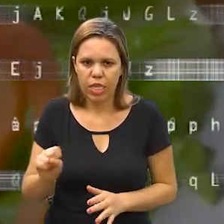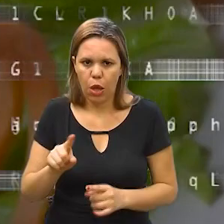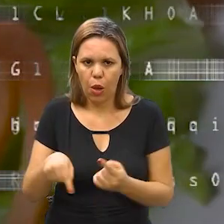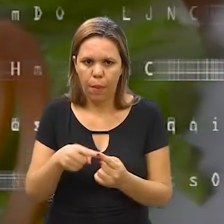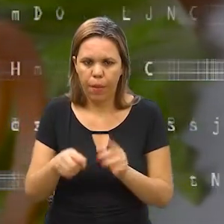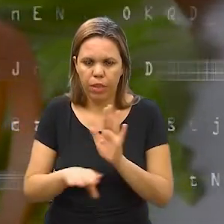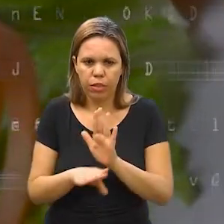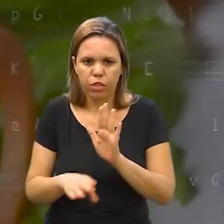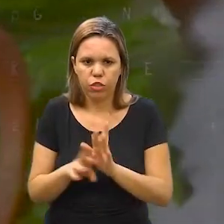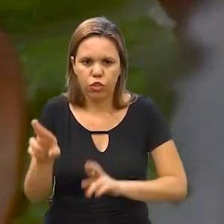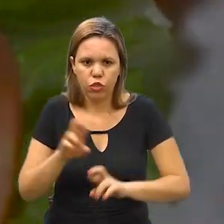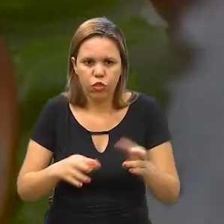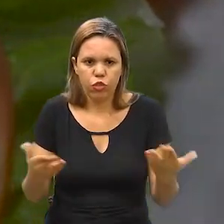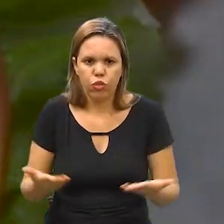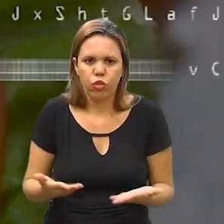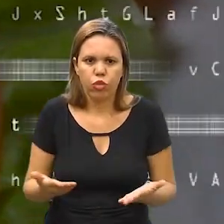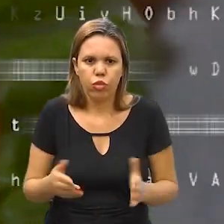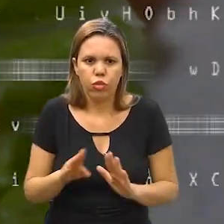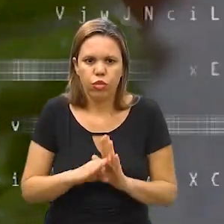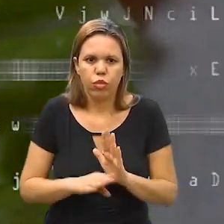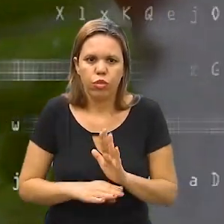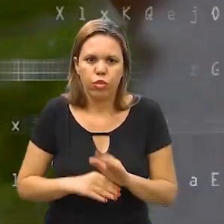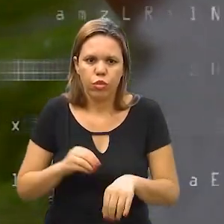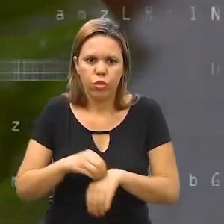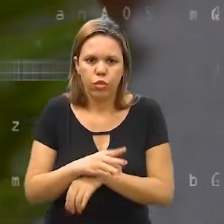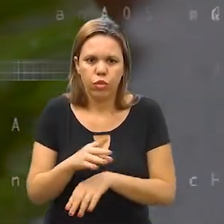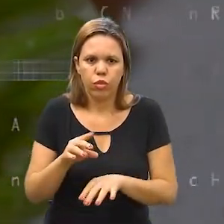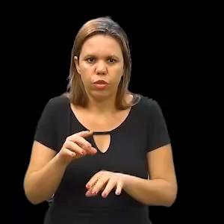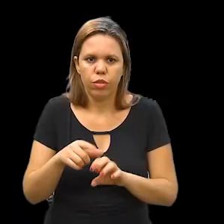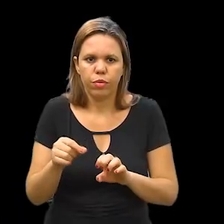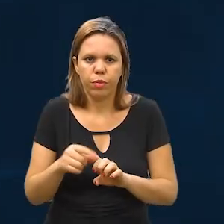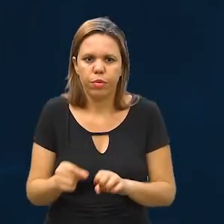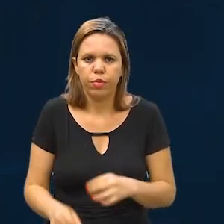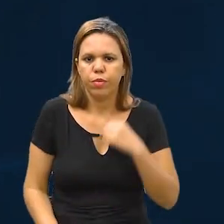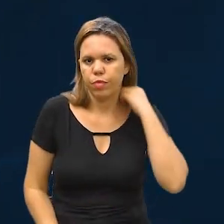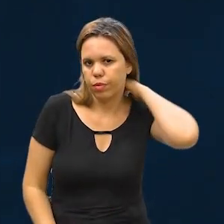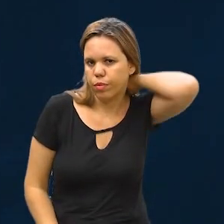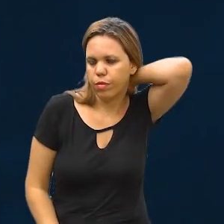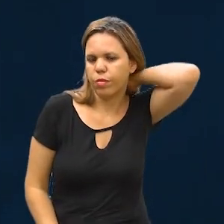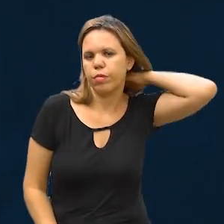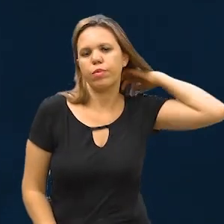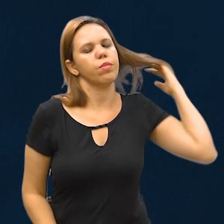objetivo. Confira agora no quadro Dica do Especialista.